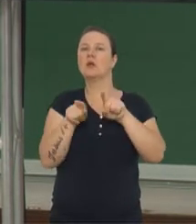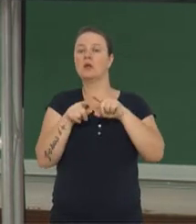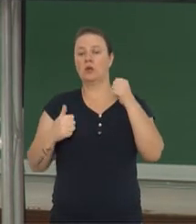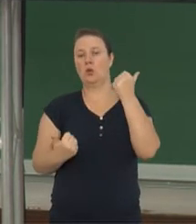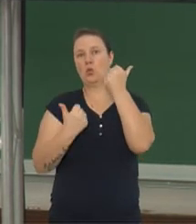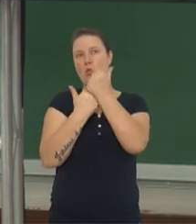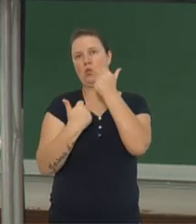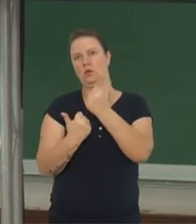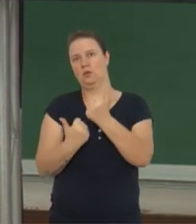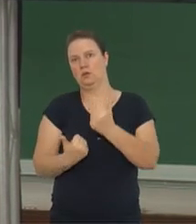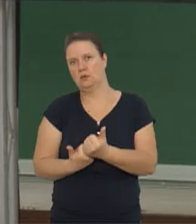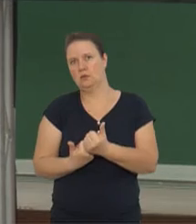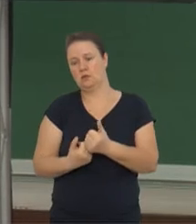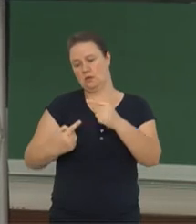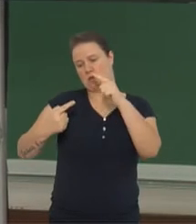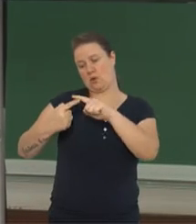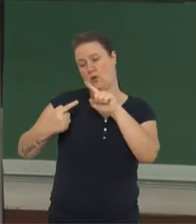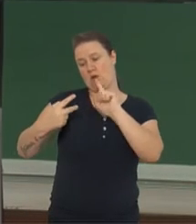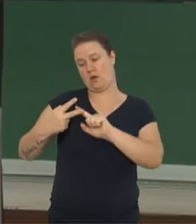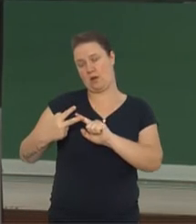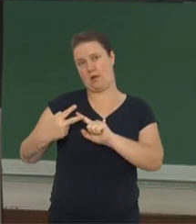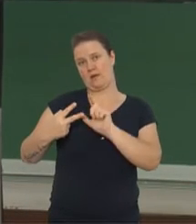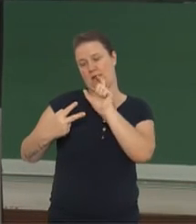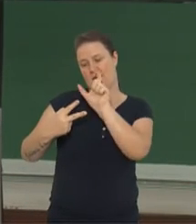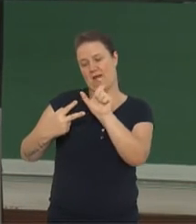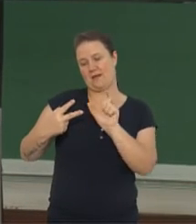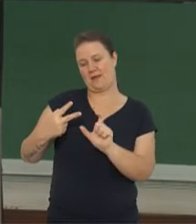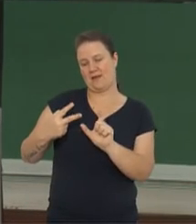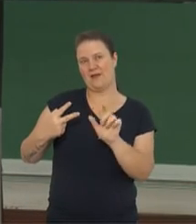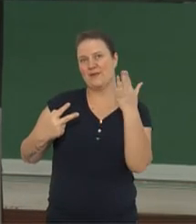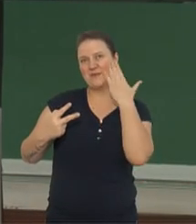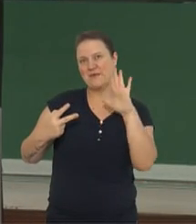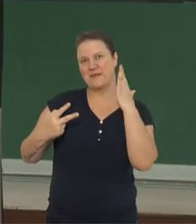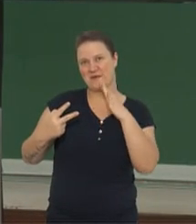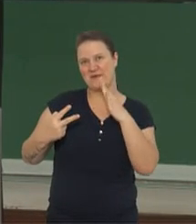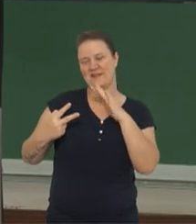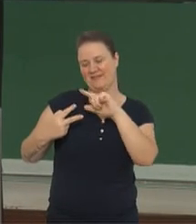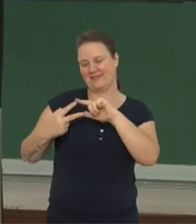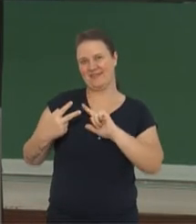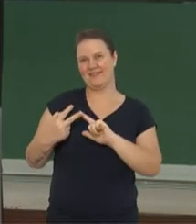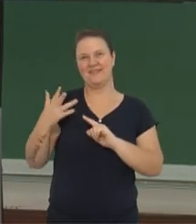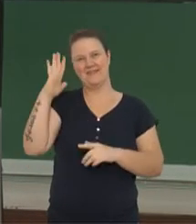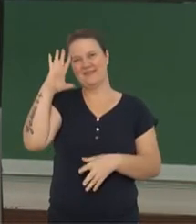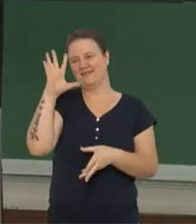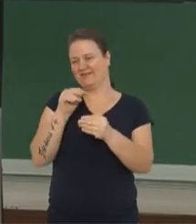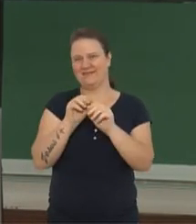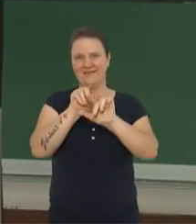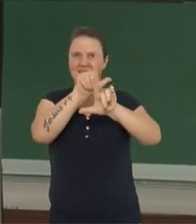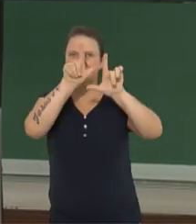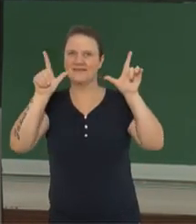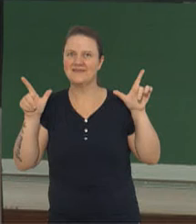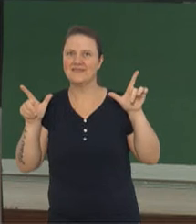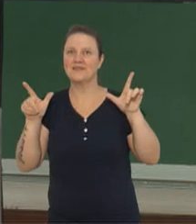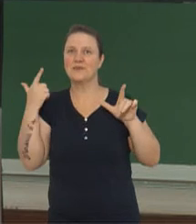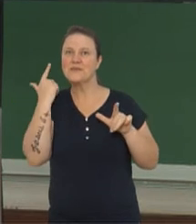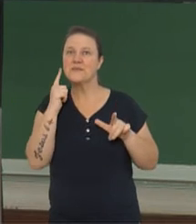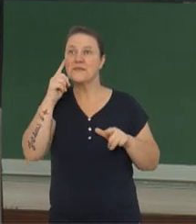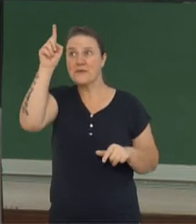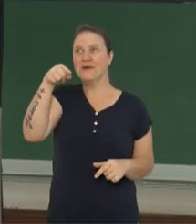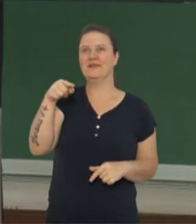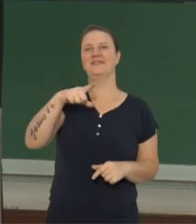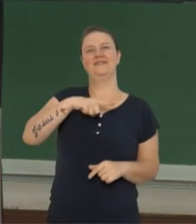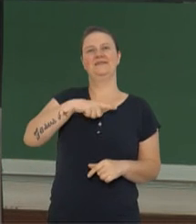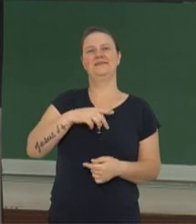sustituir las palabras incluso, inclusive, y también, vamos a entender que la palabra uno llevaría acentuación, ¿de